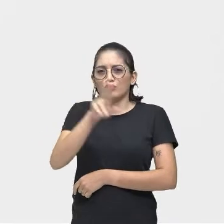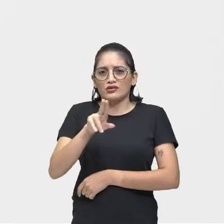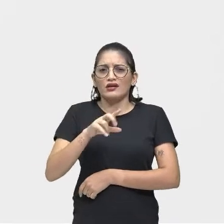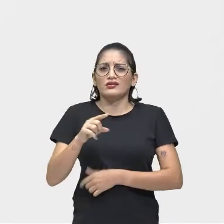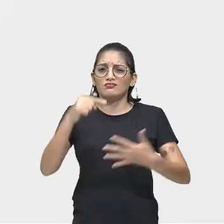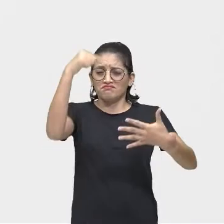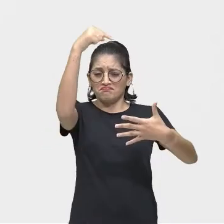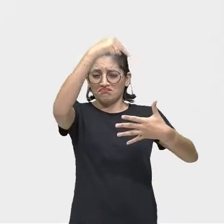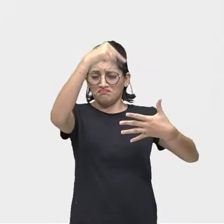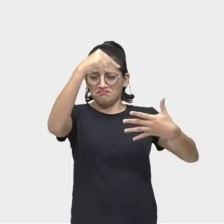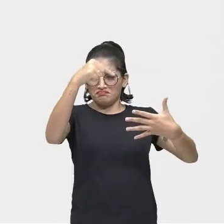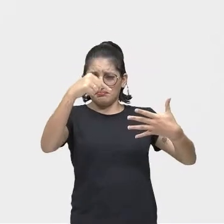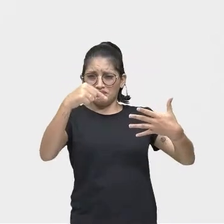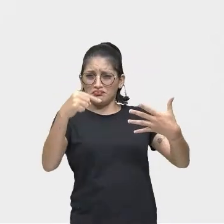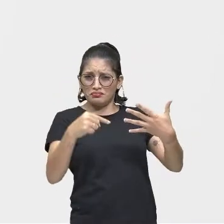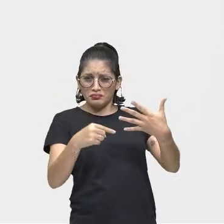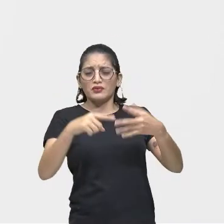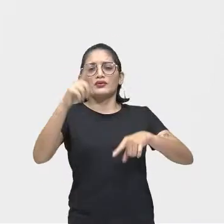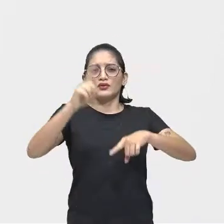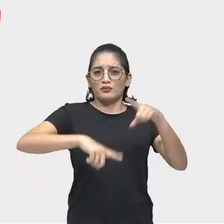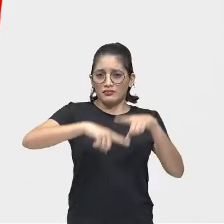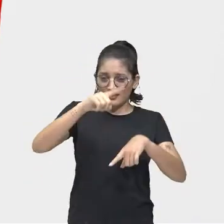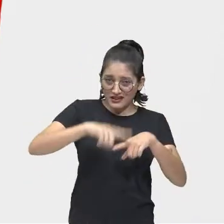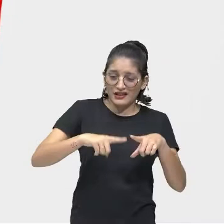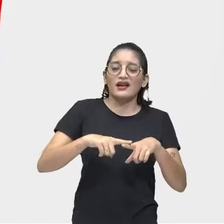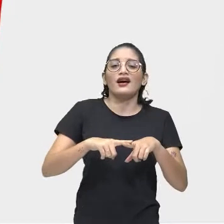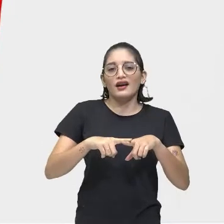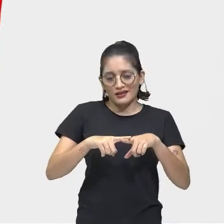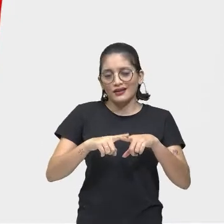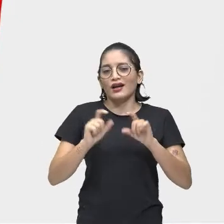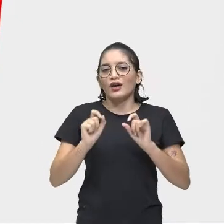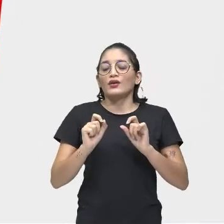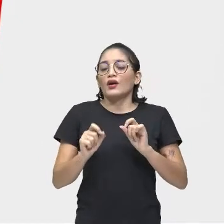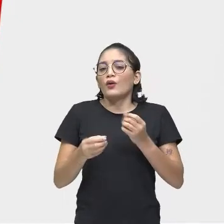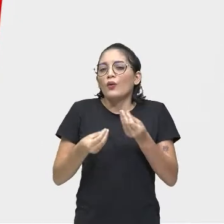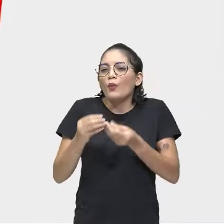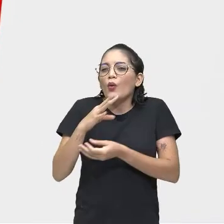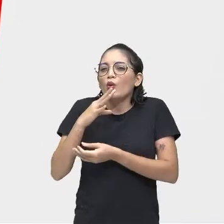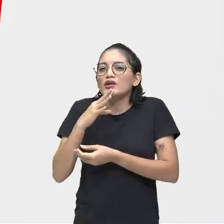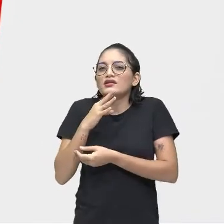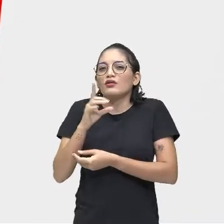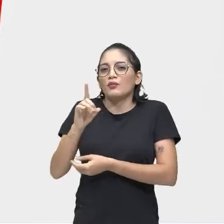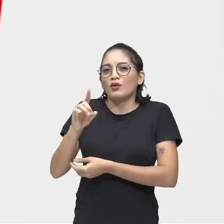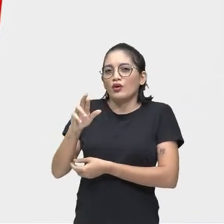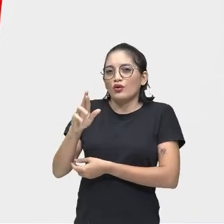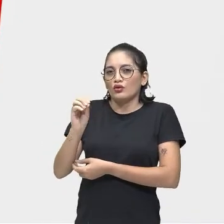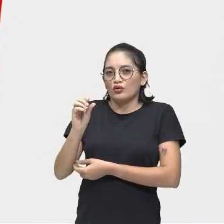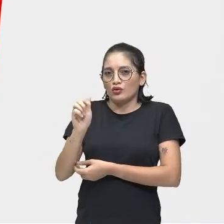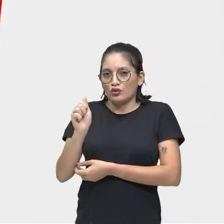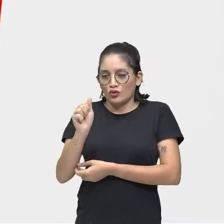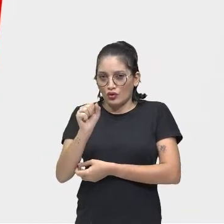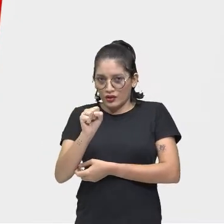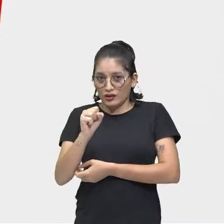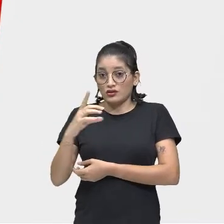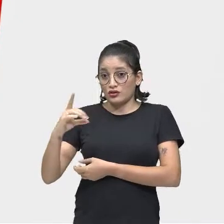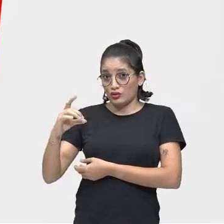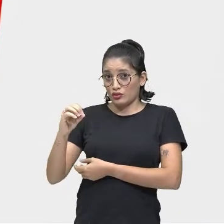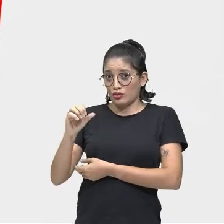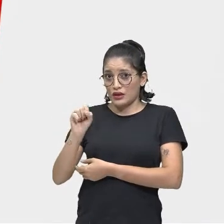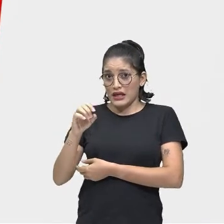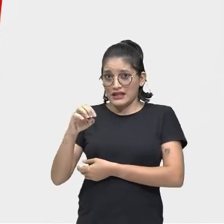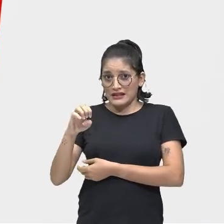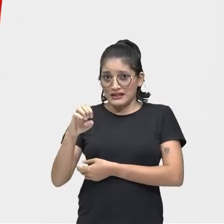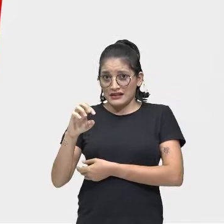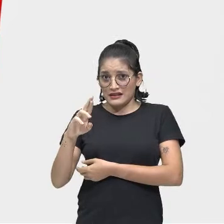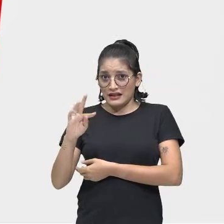Todas essas mercadorias, esses produtos, eram conhecidos como drogas do sertão e eram bastante exploradas